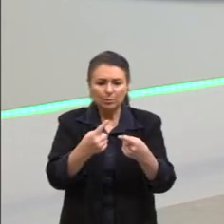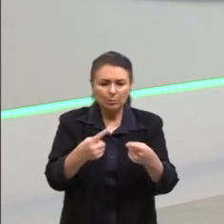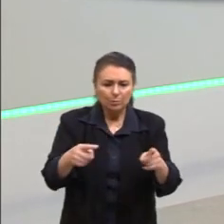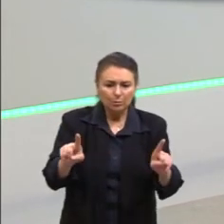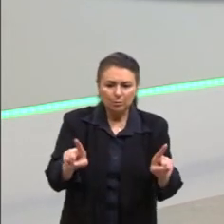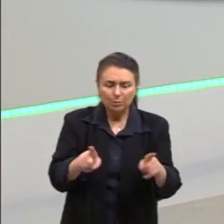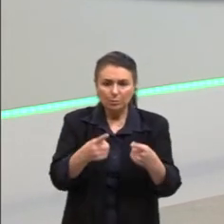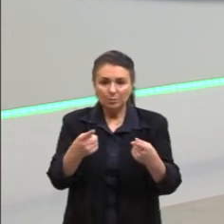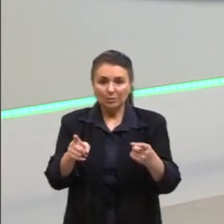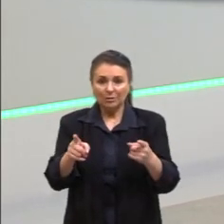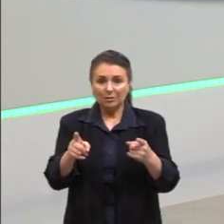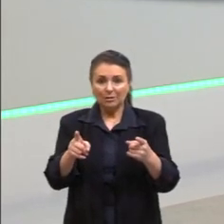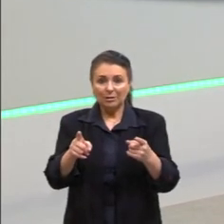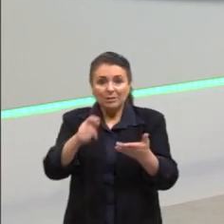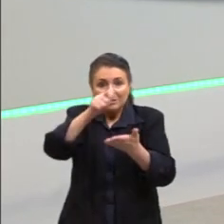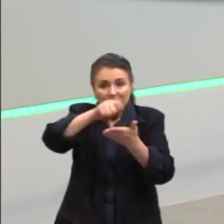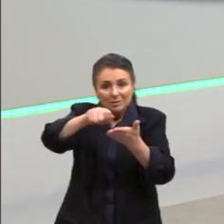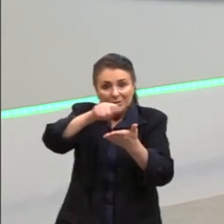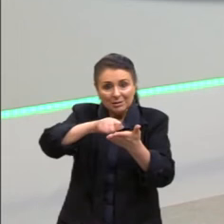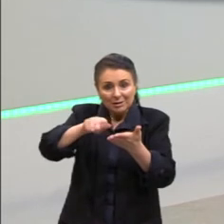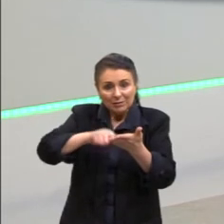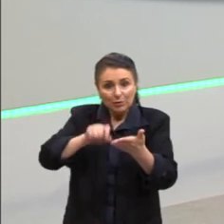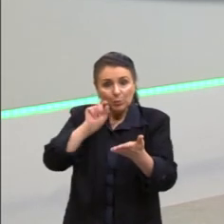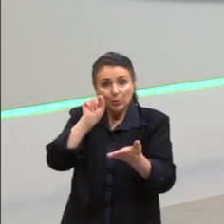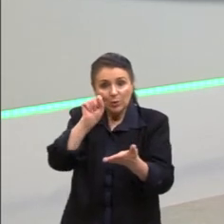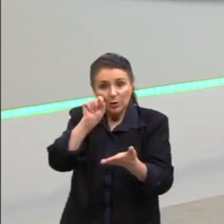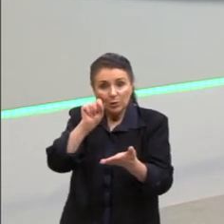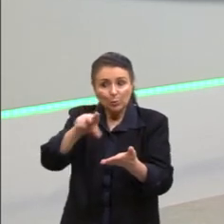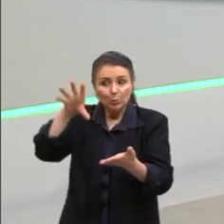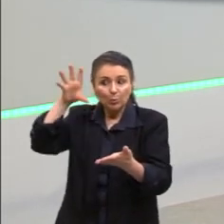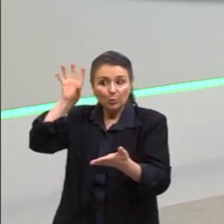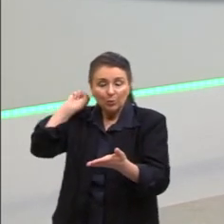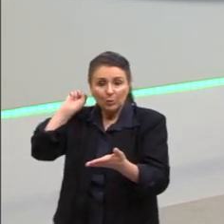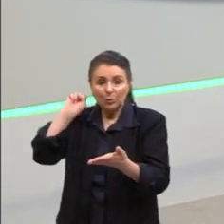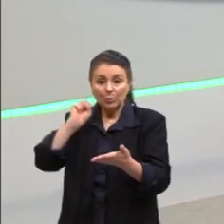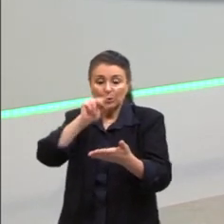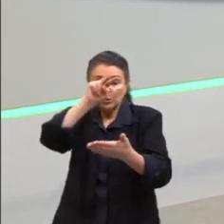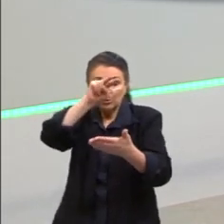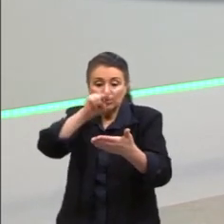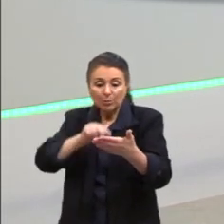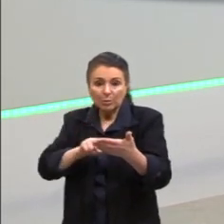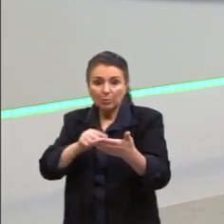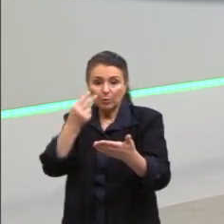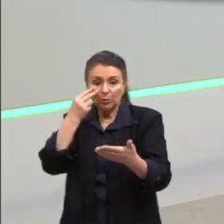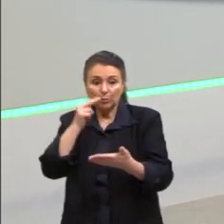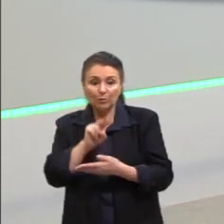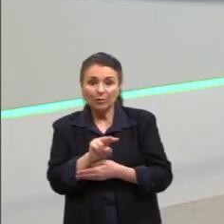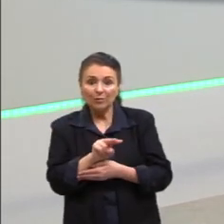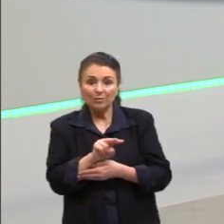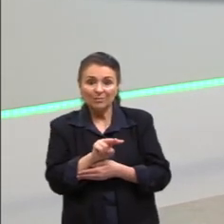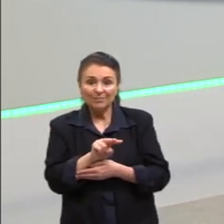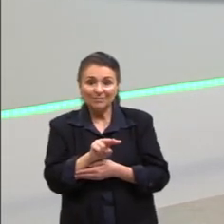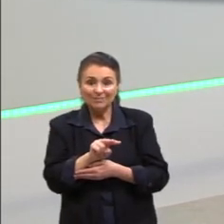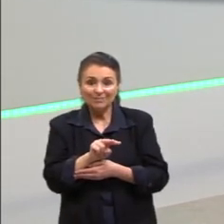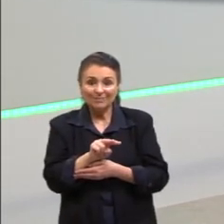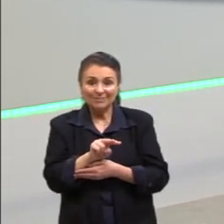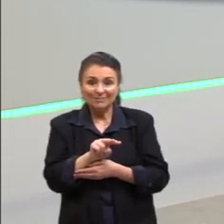um pequeno relato daquilo que vocês, né, presenciaram, daquilo que vocês ouviram ou que vocês